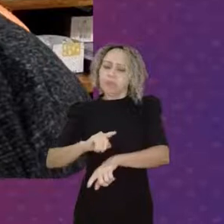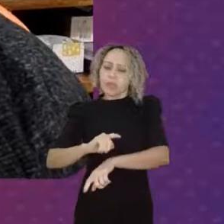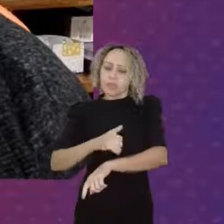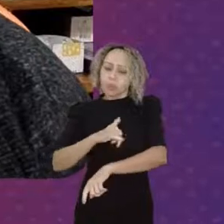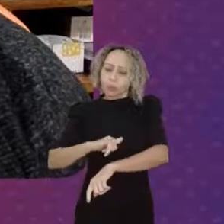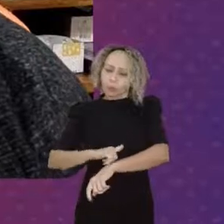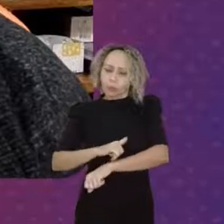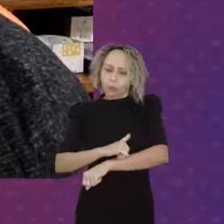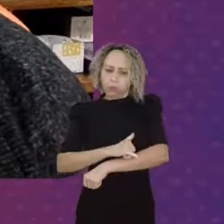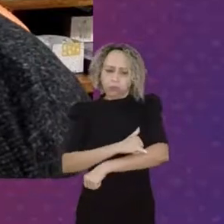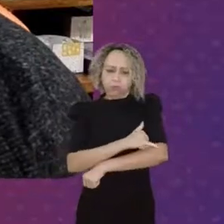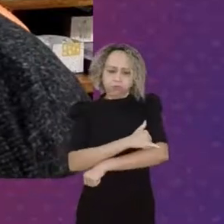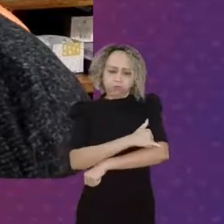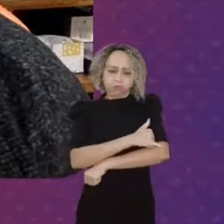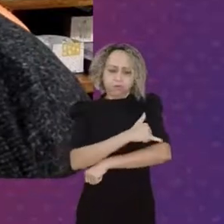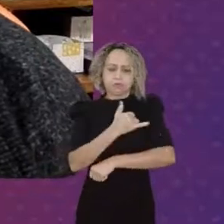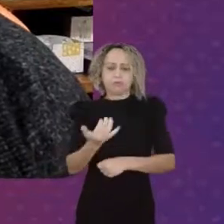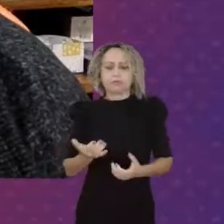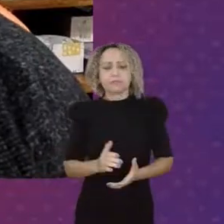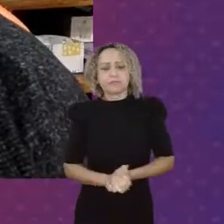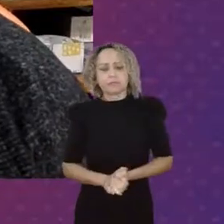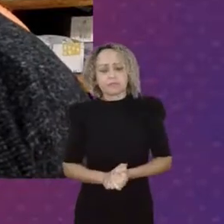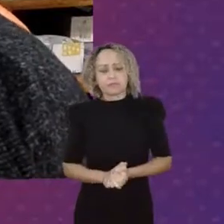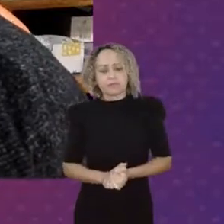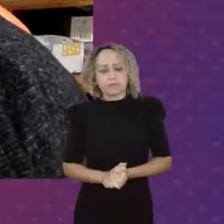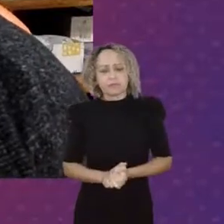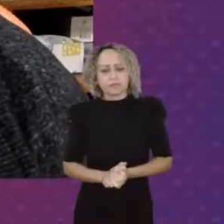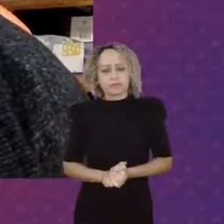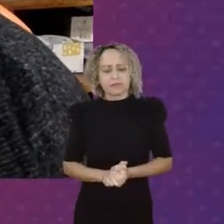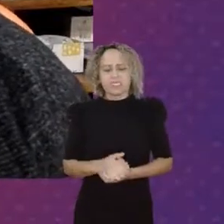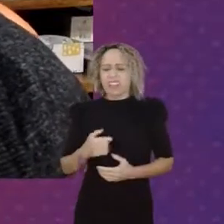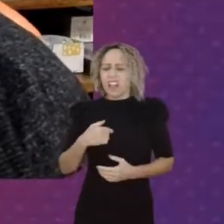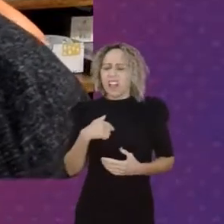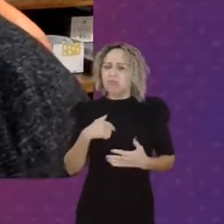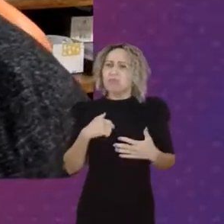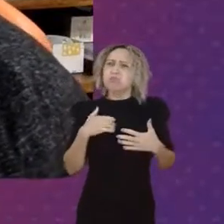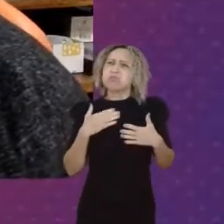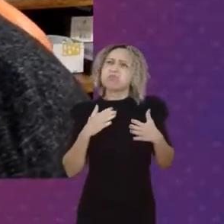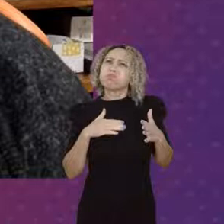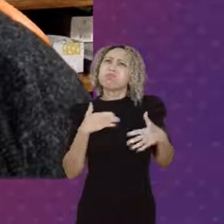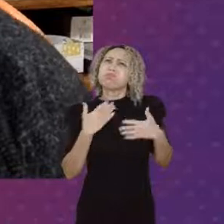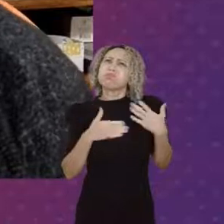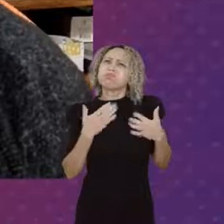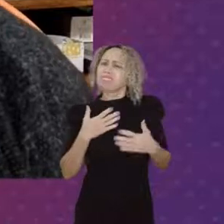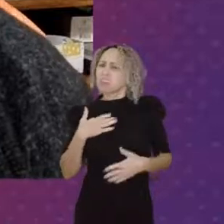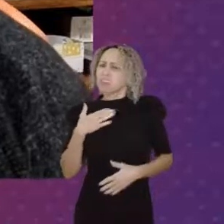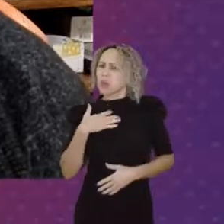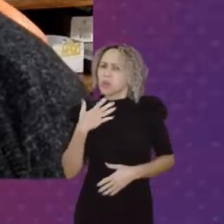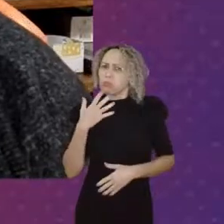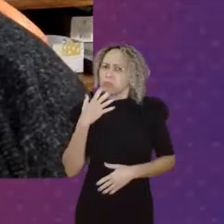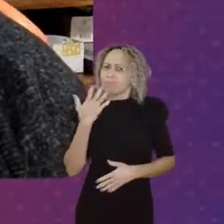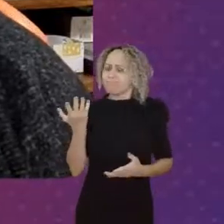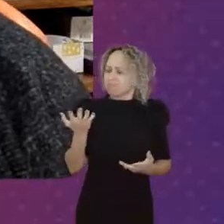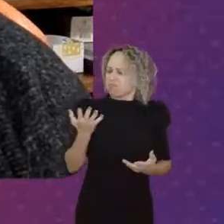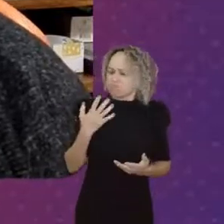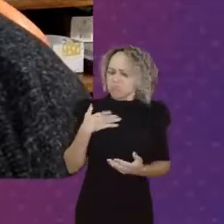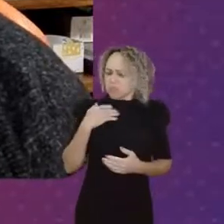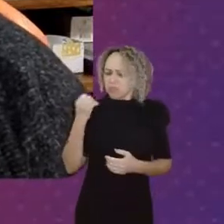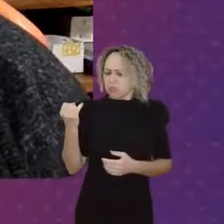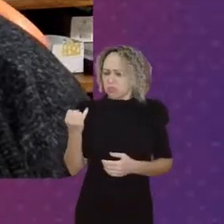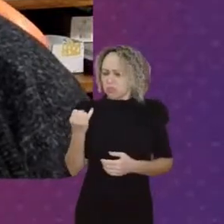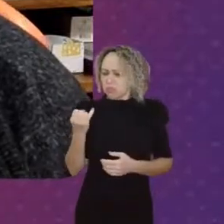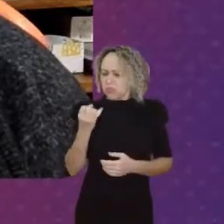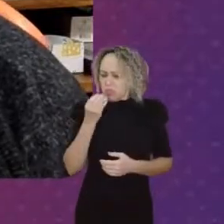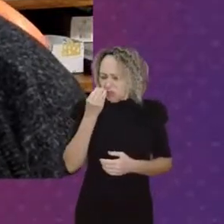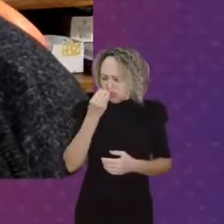Por muito tempo, eu ignorei essa característica minha, não porque eu ignorasse que eu fosse